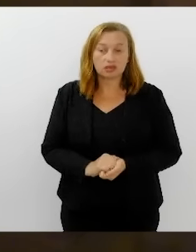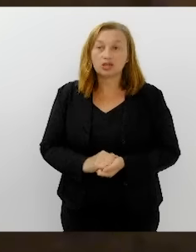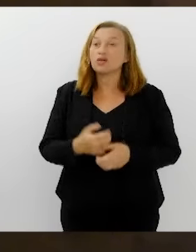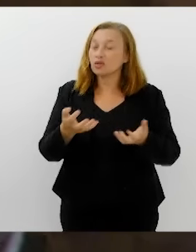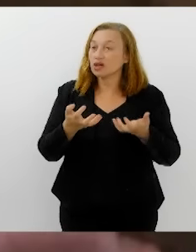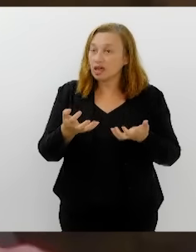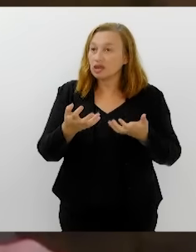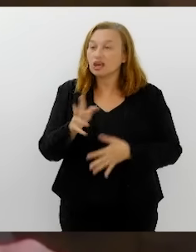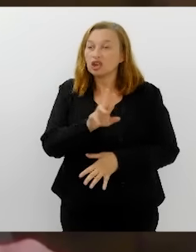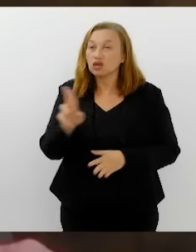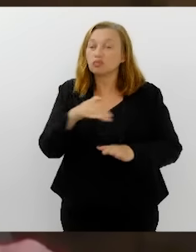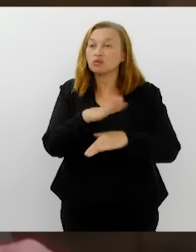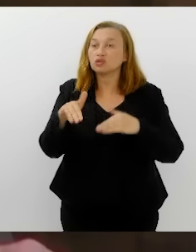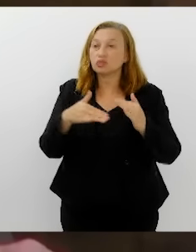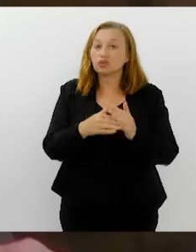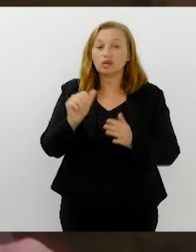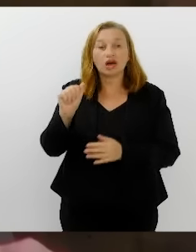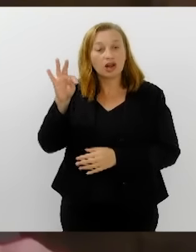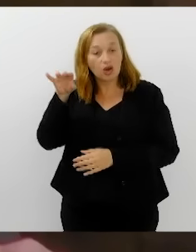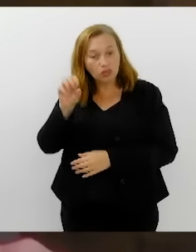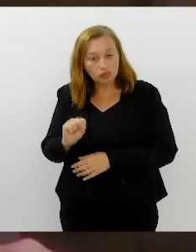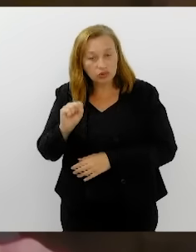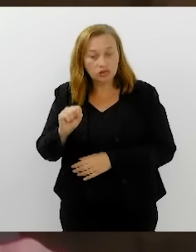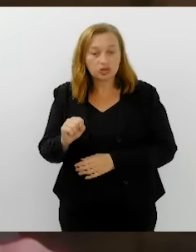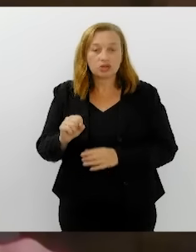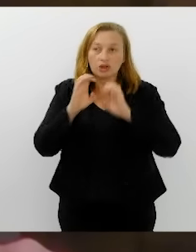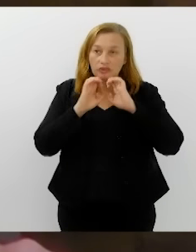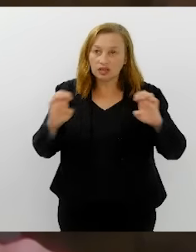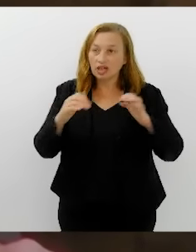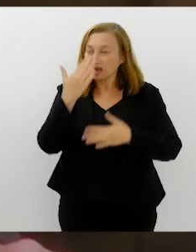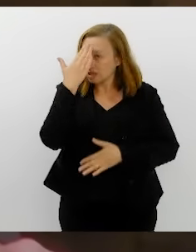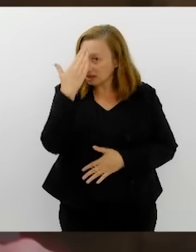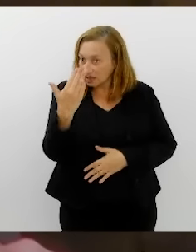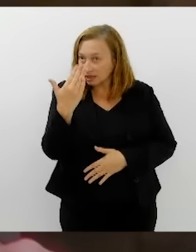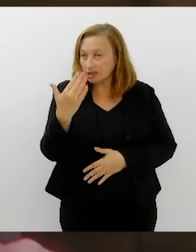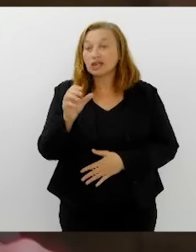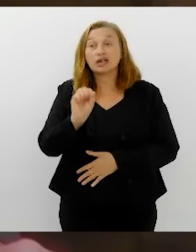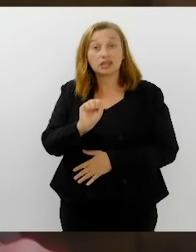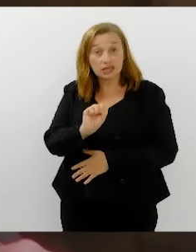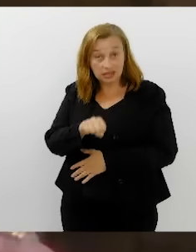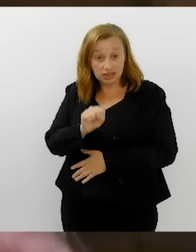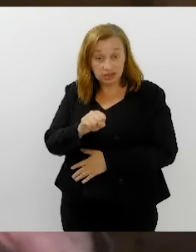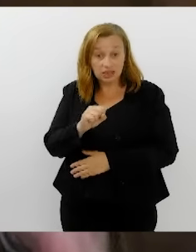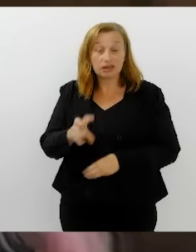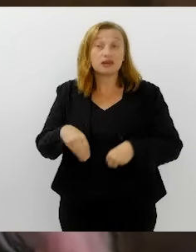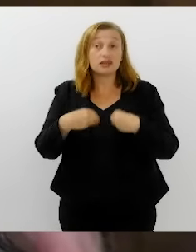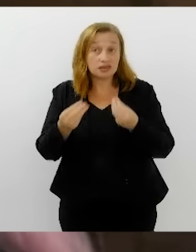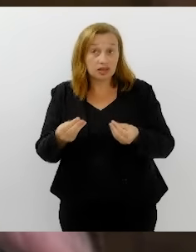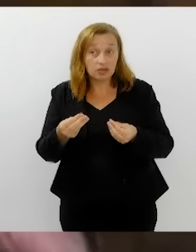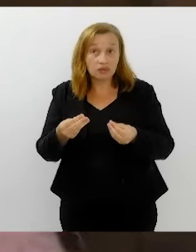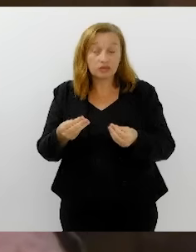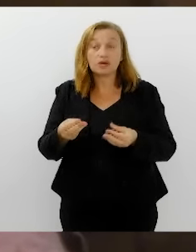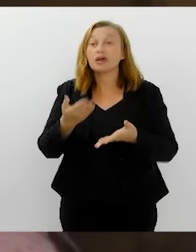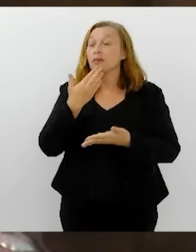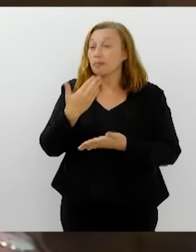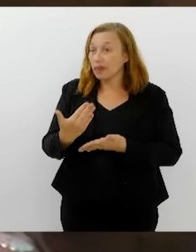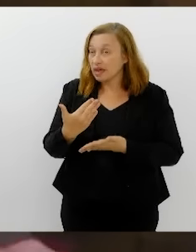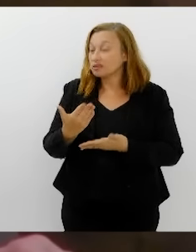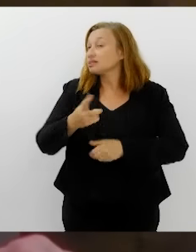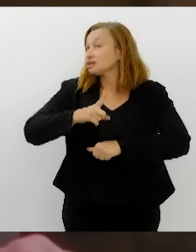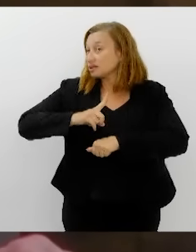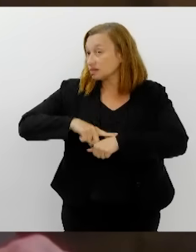em nome de todos aqui dos arautos do Evangelho, agradecer esse sim que Ele deu. E peço neste